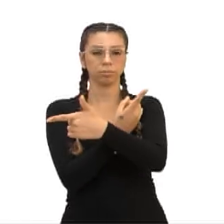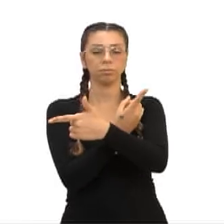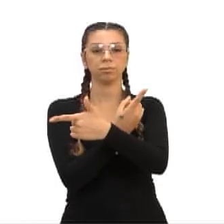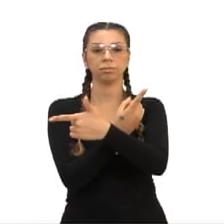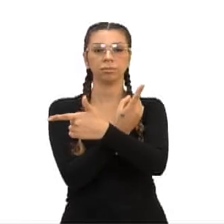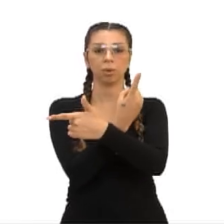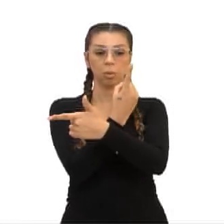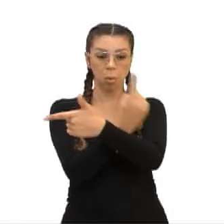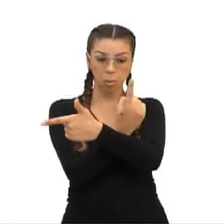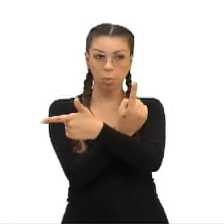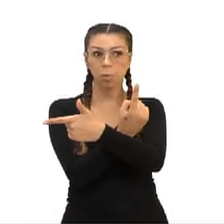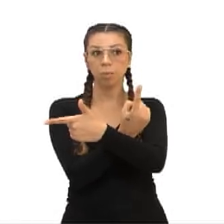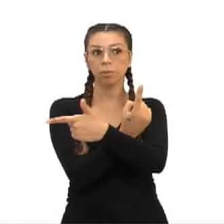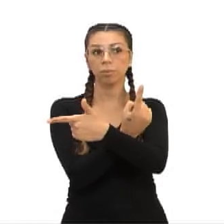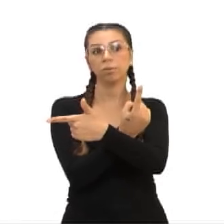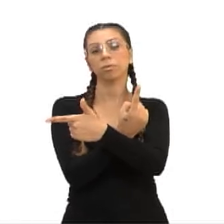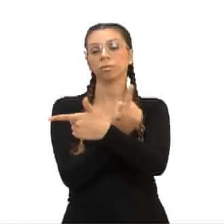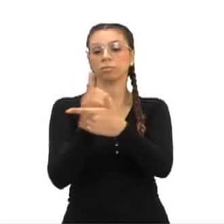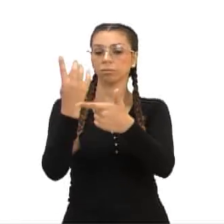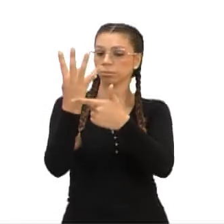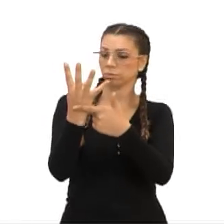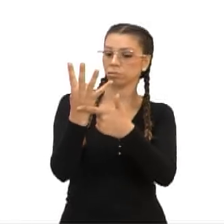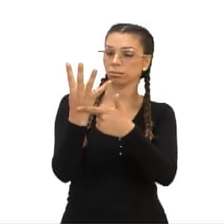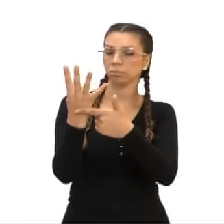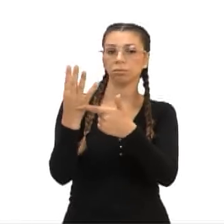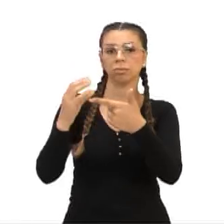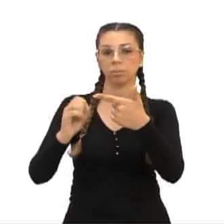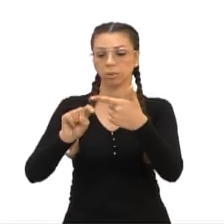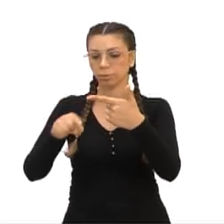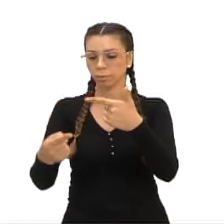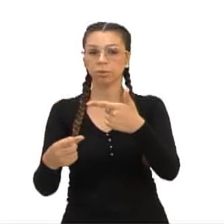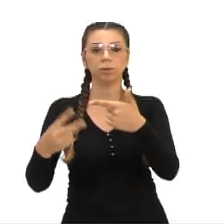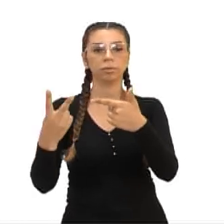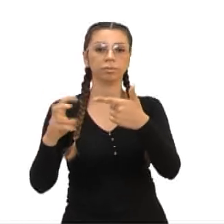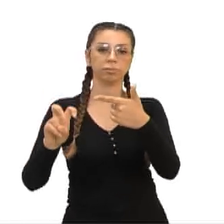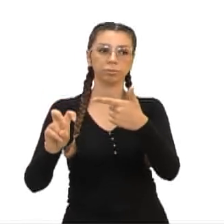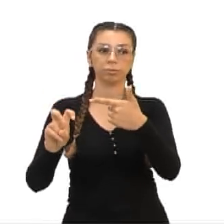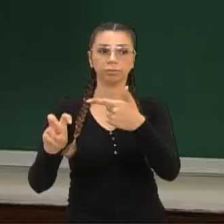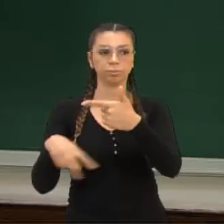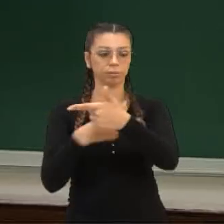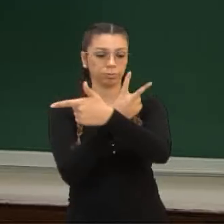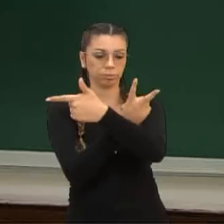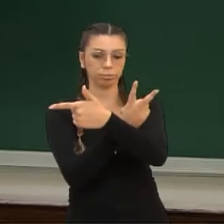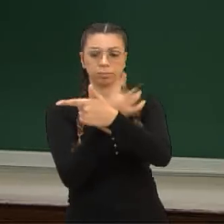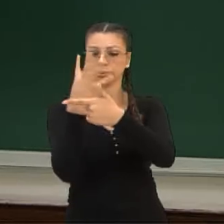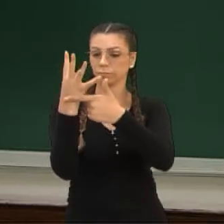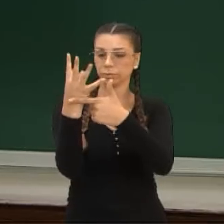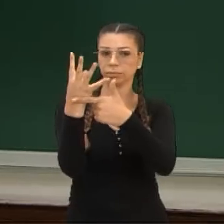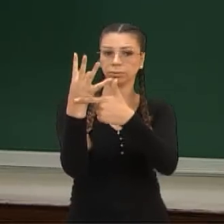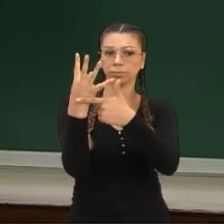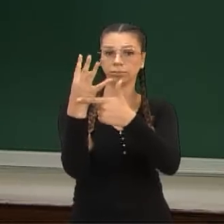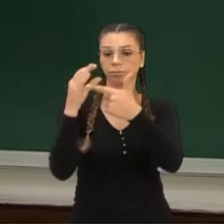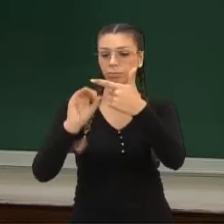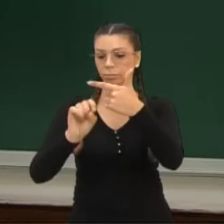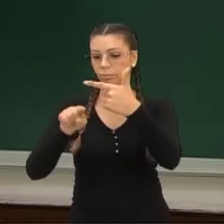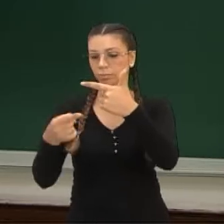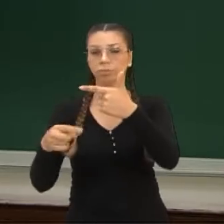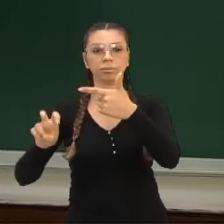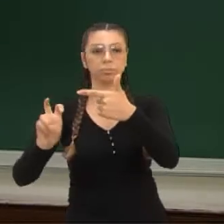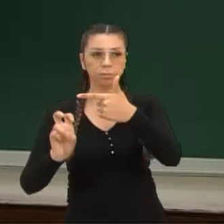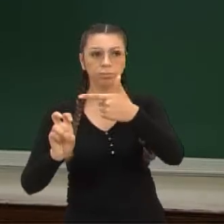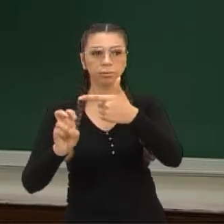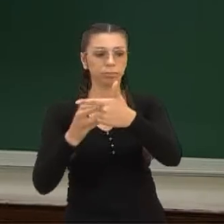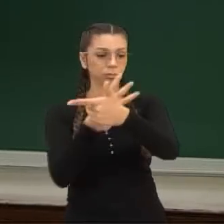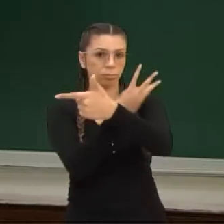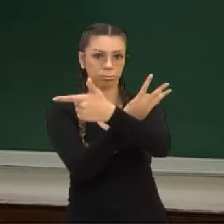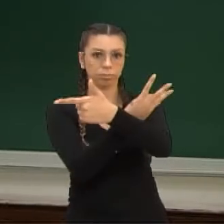10 não, 1. 1 dividido por 4, 0,25. 2 dividido por 4, 0,5.